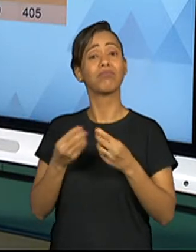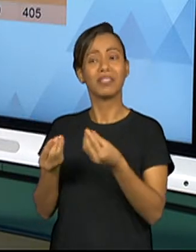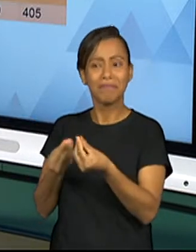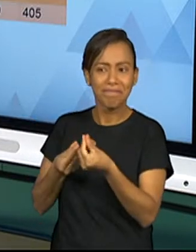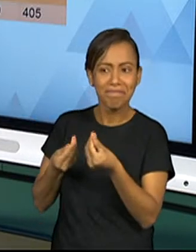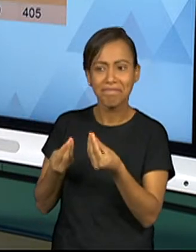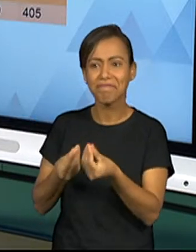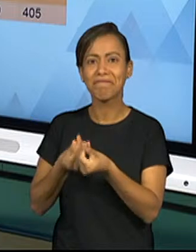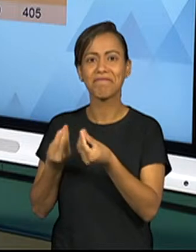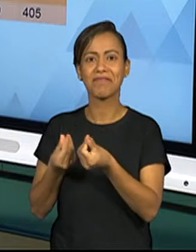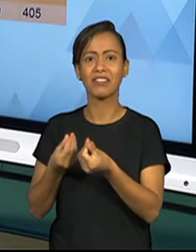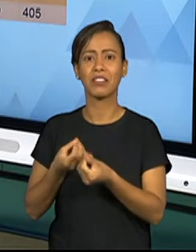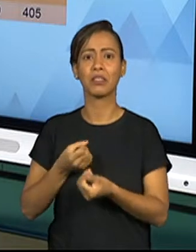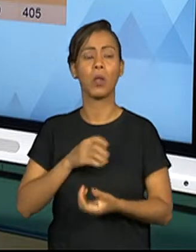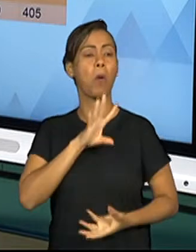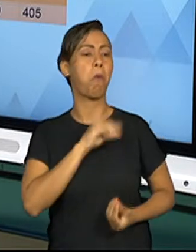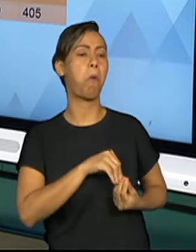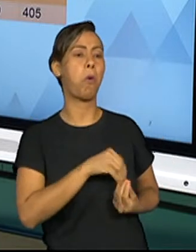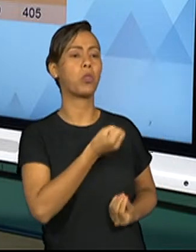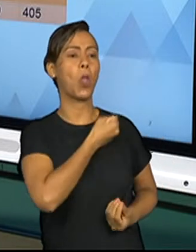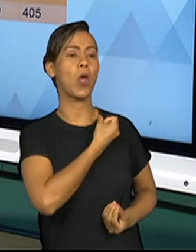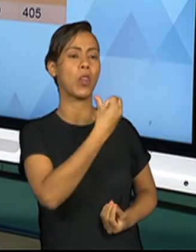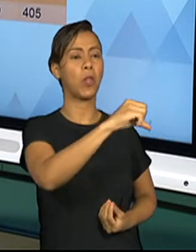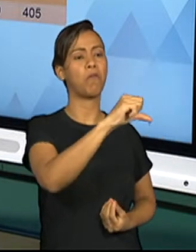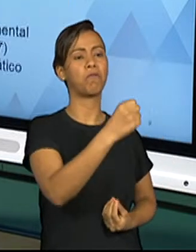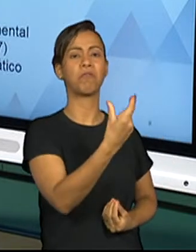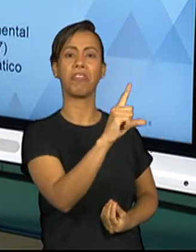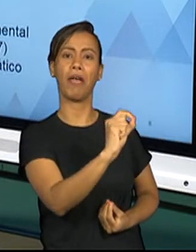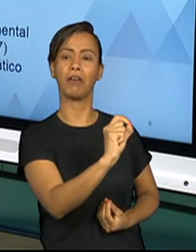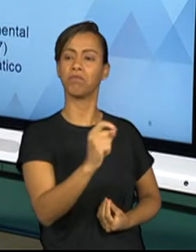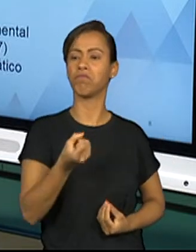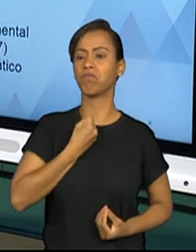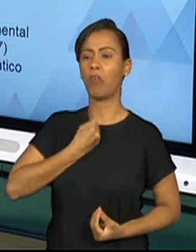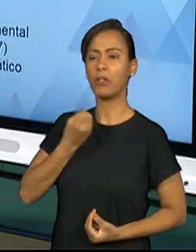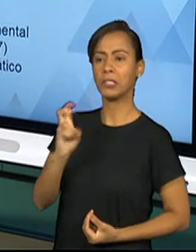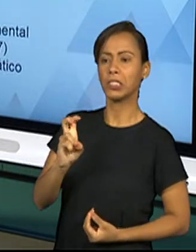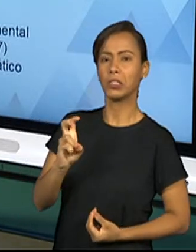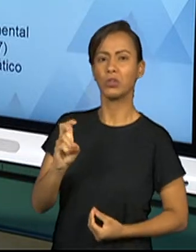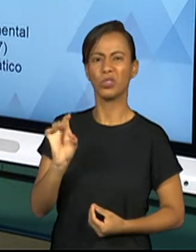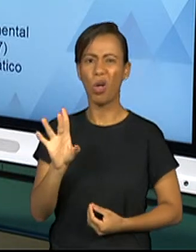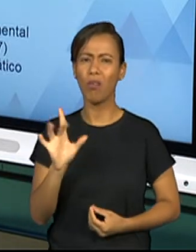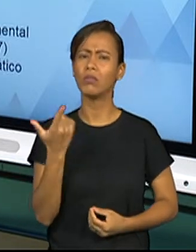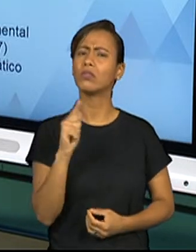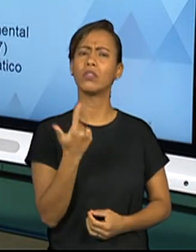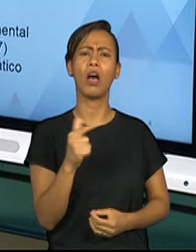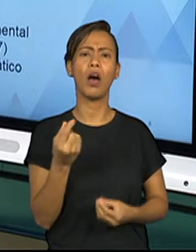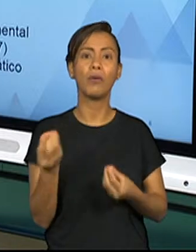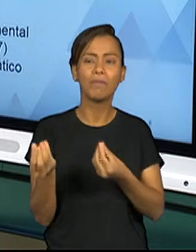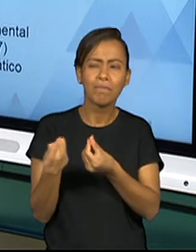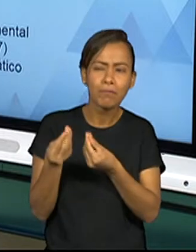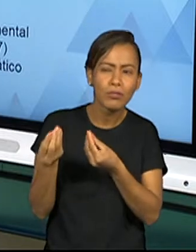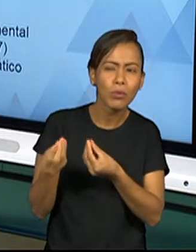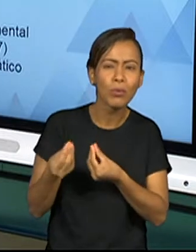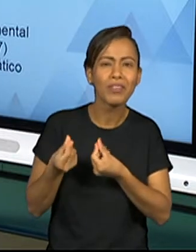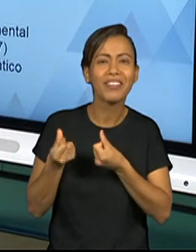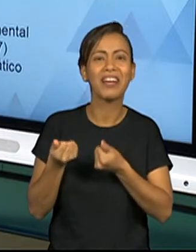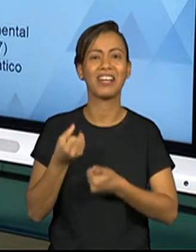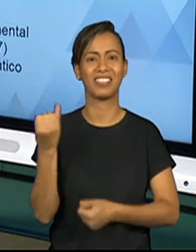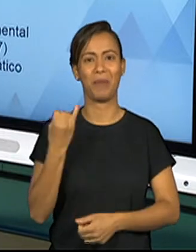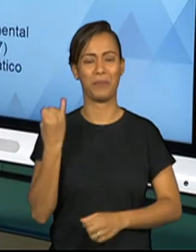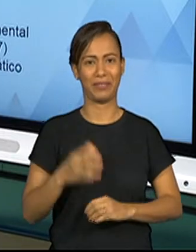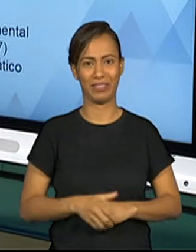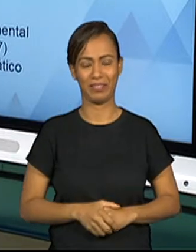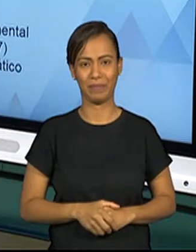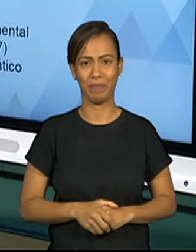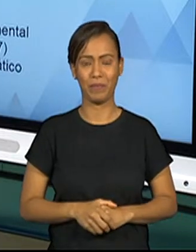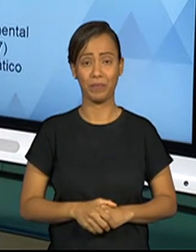significa? Somente a nota? Então, nós precisamos pensar a respeito disso, né? Para pensarmos a respeito dessa